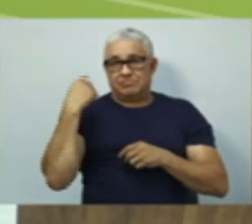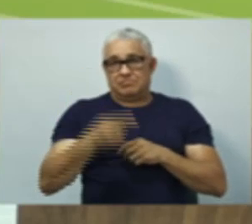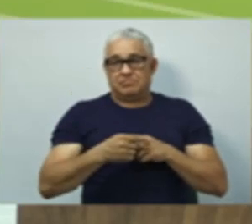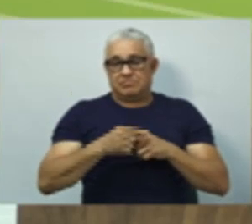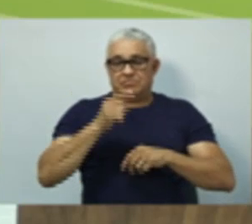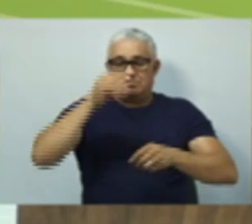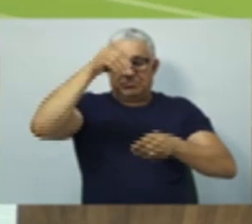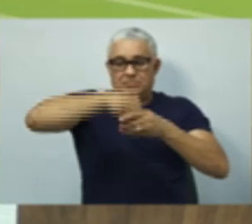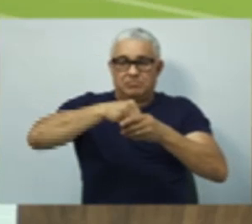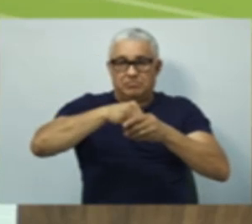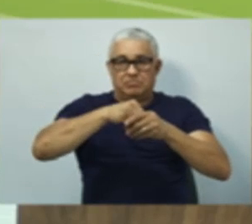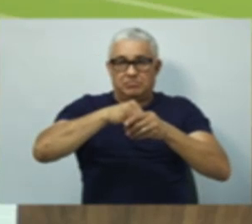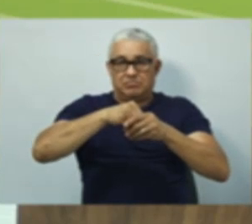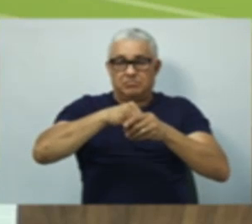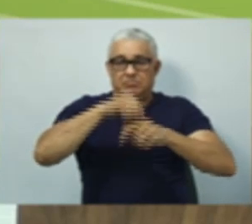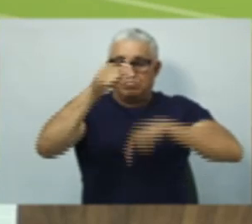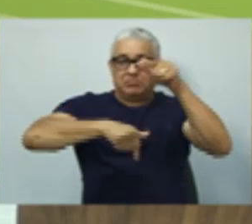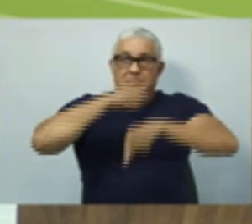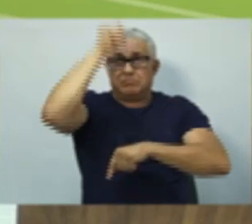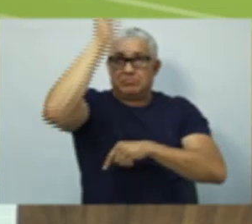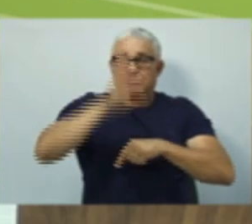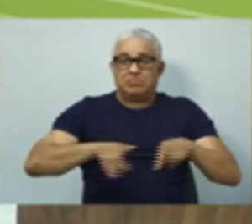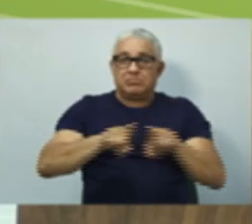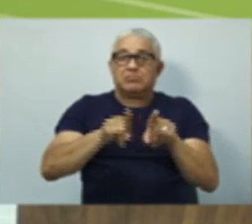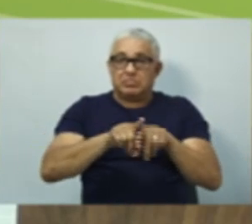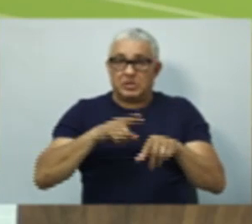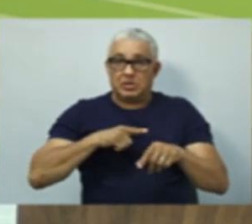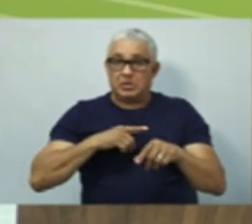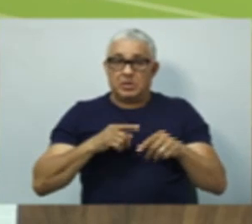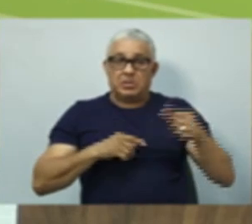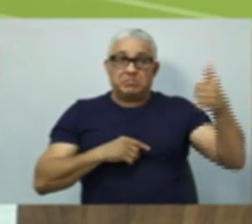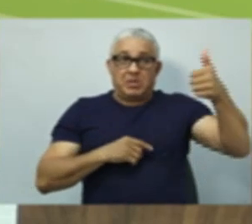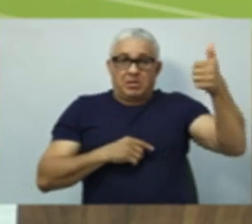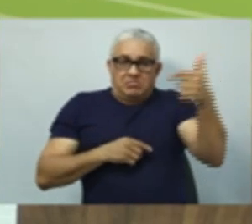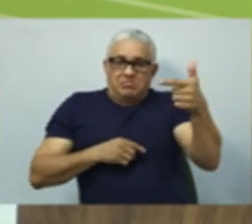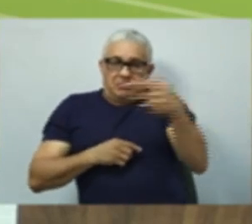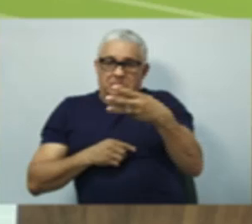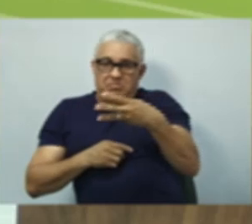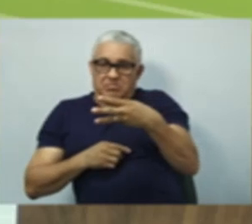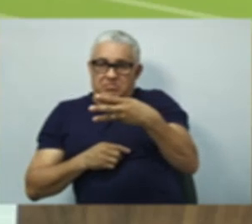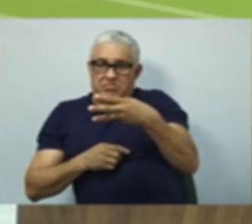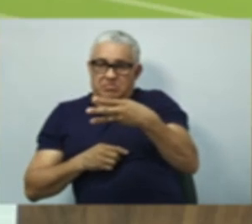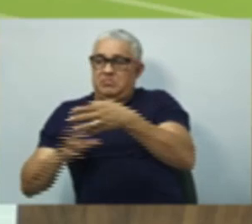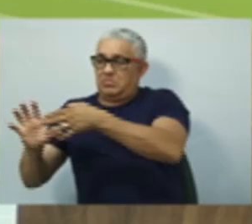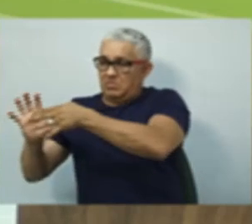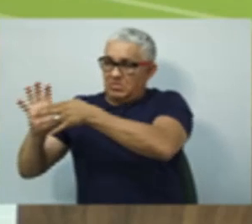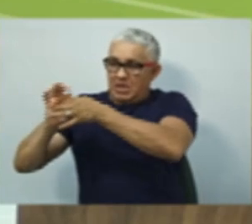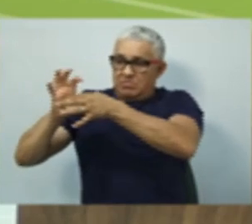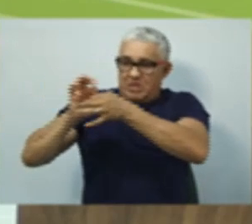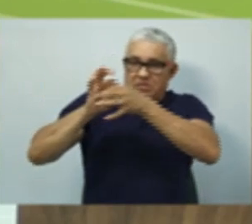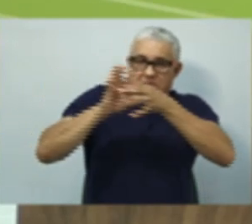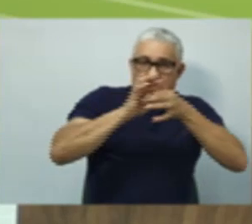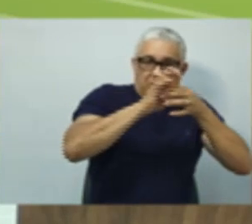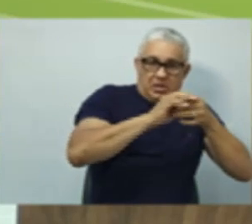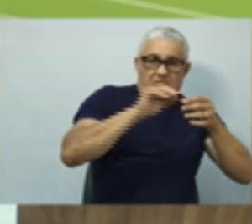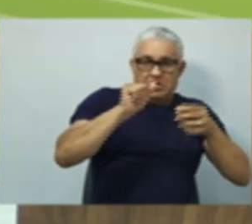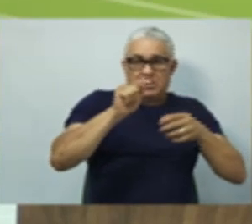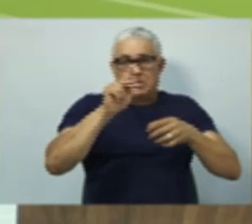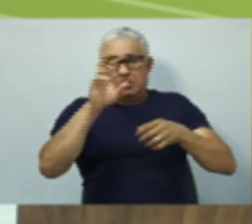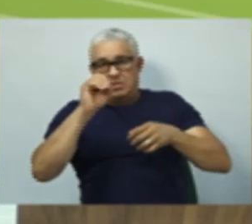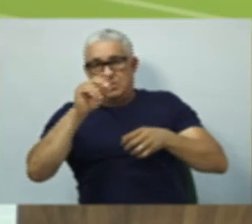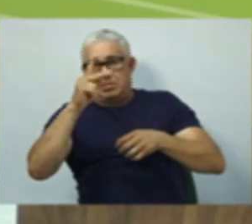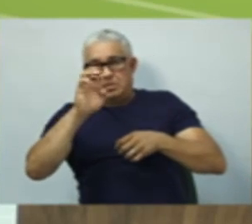E nessa Constituição pode-se perceber que um está ligado ao outro. O agropecuário, o